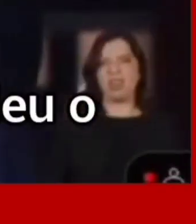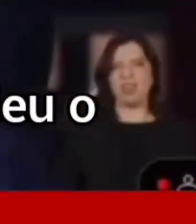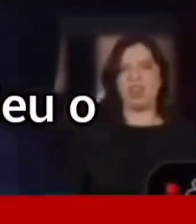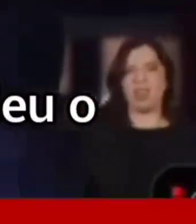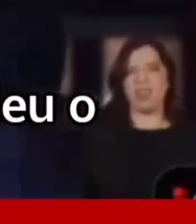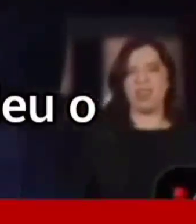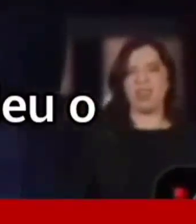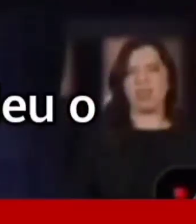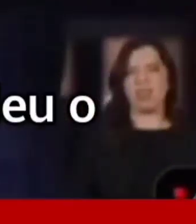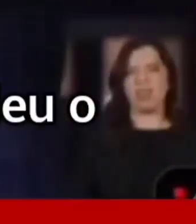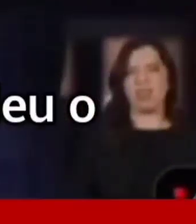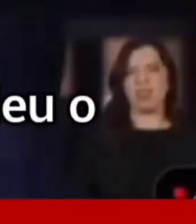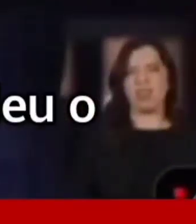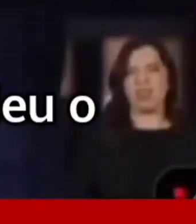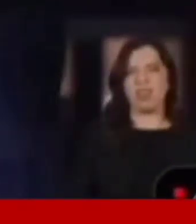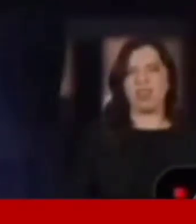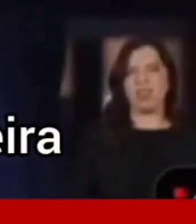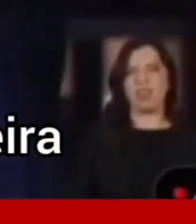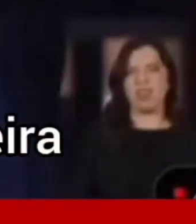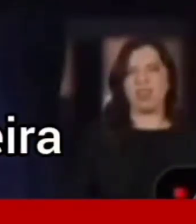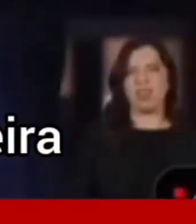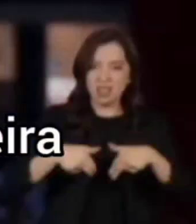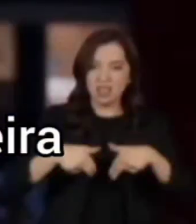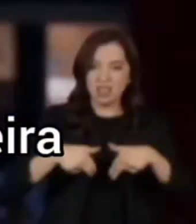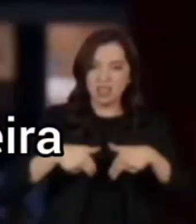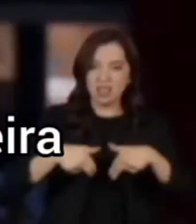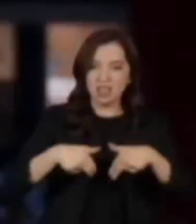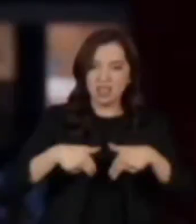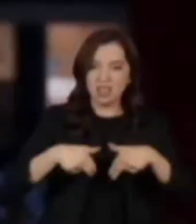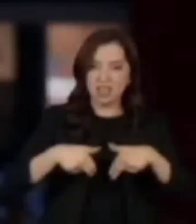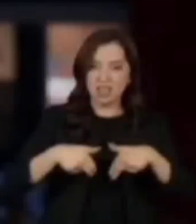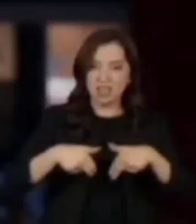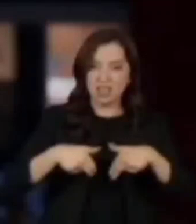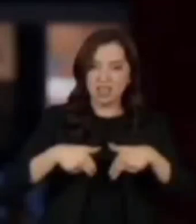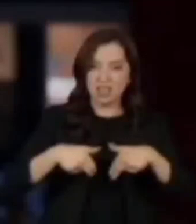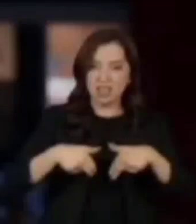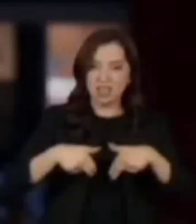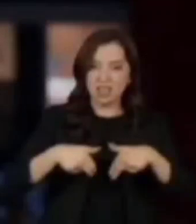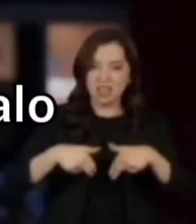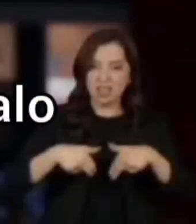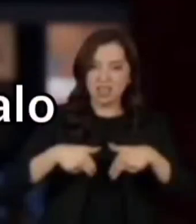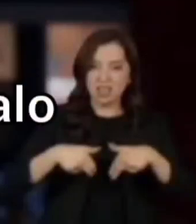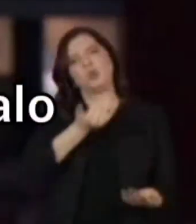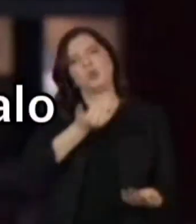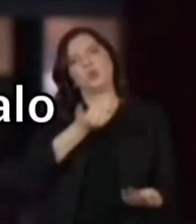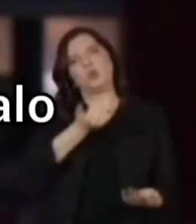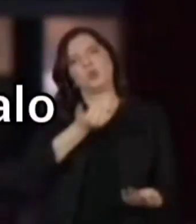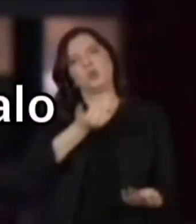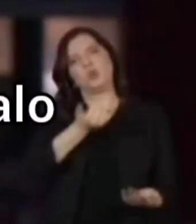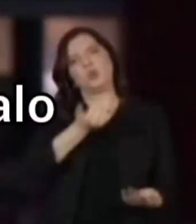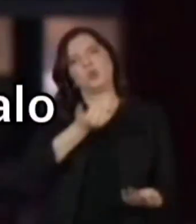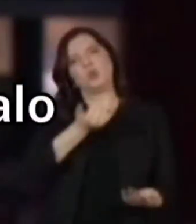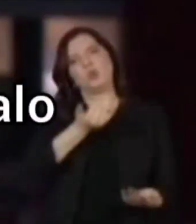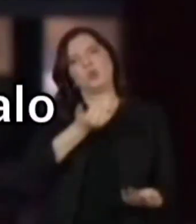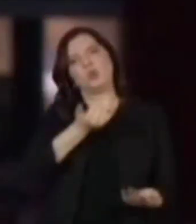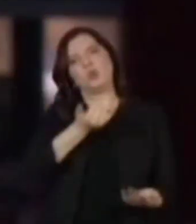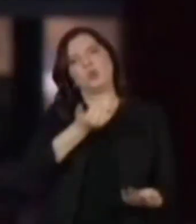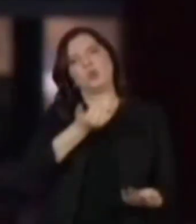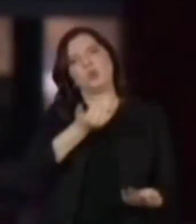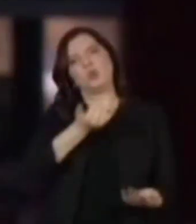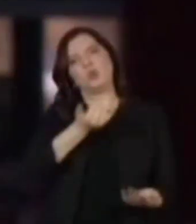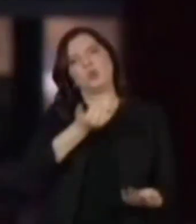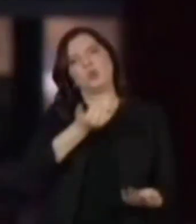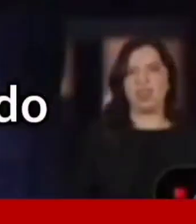Em resposta, o apresentador perdeu o controle e agrediu Marçal com uma cadeira. O moderador, Leão Serva, interveio anunciando um intervalo comercial.